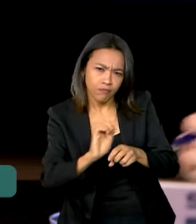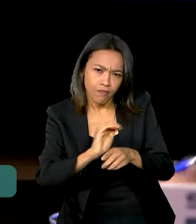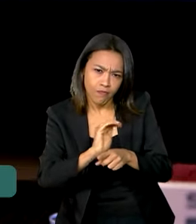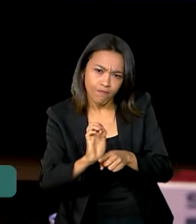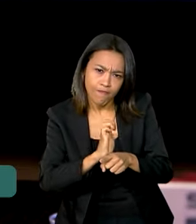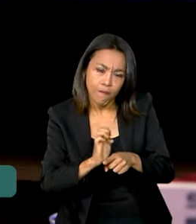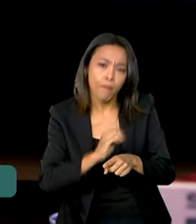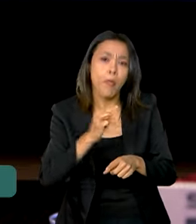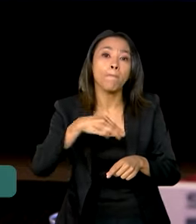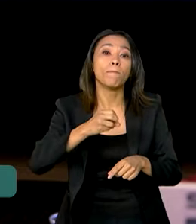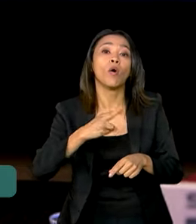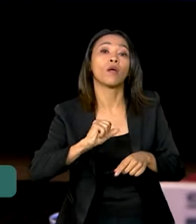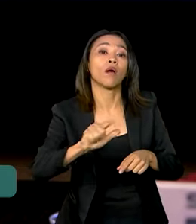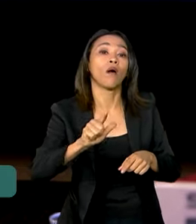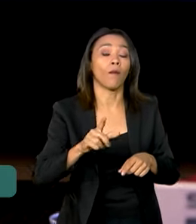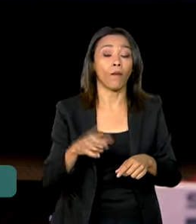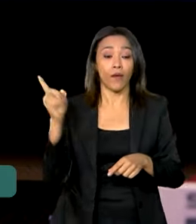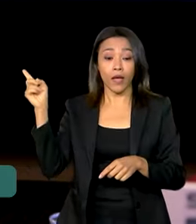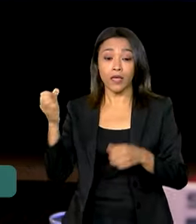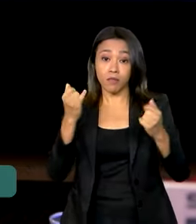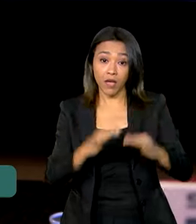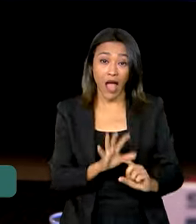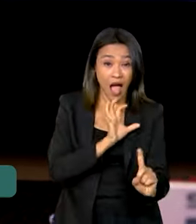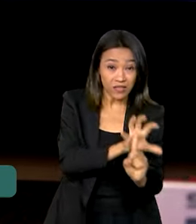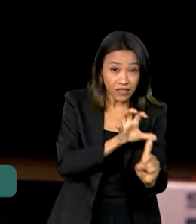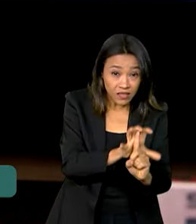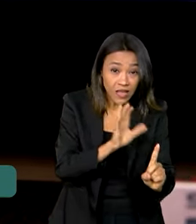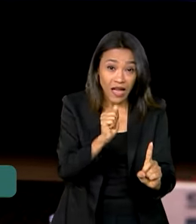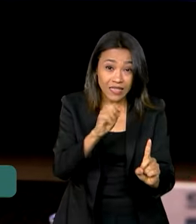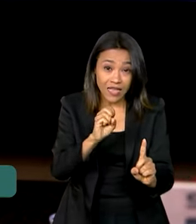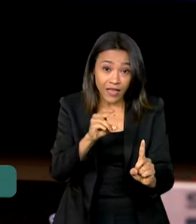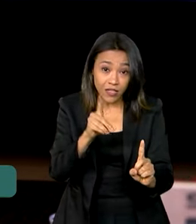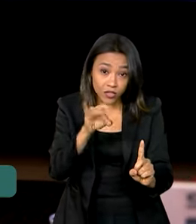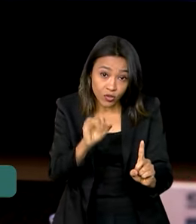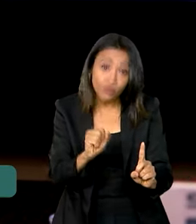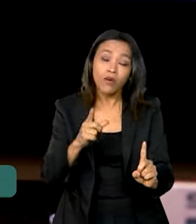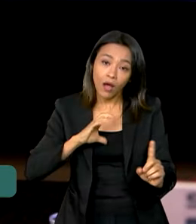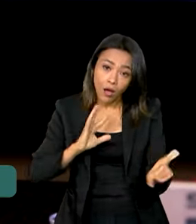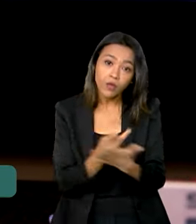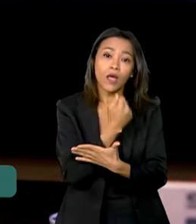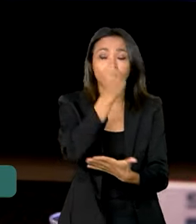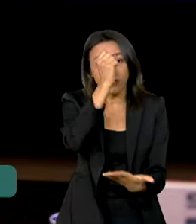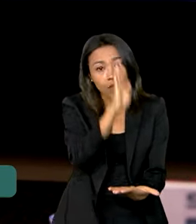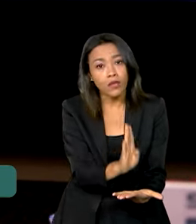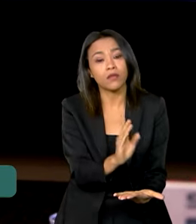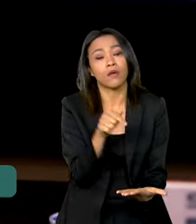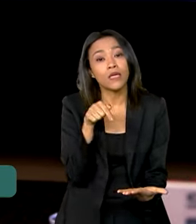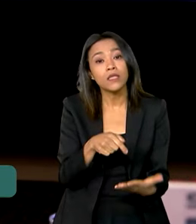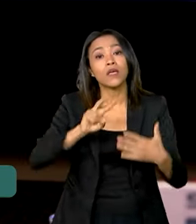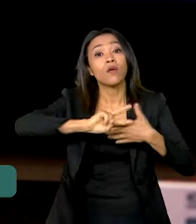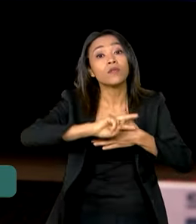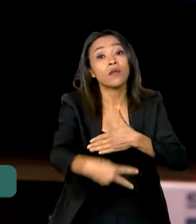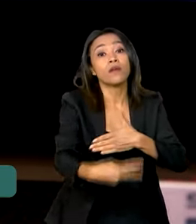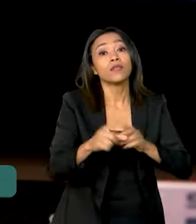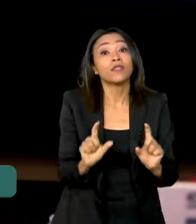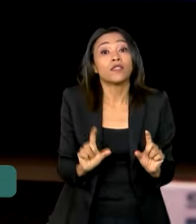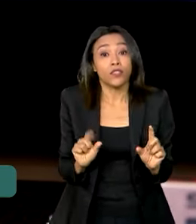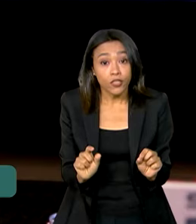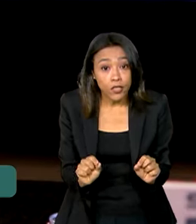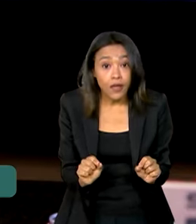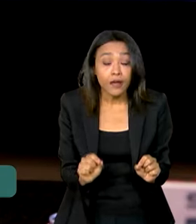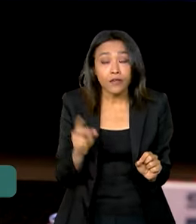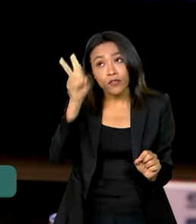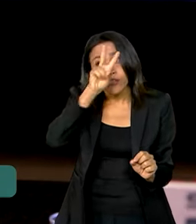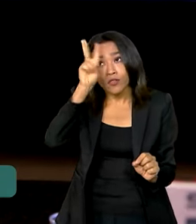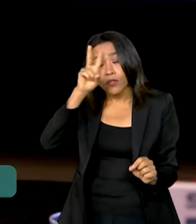assédio ele existe né infelizmente no nosso país e ele é fruto de uma de uma construção